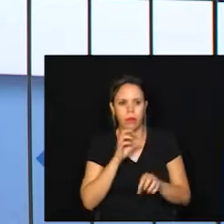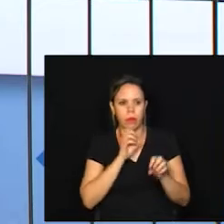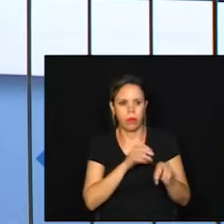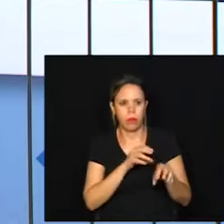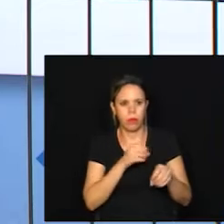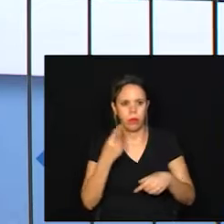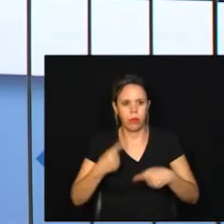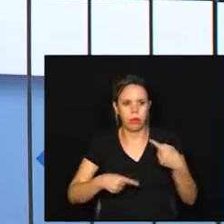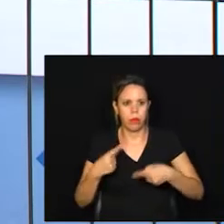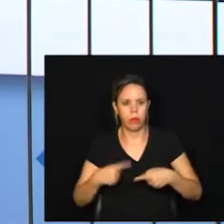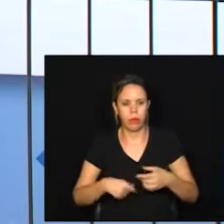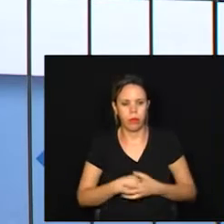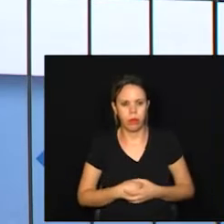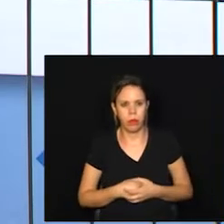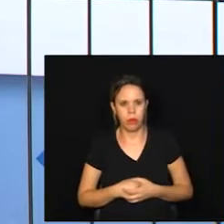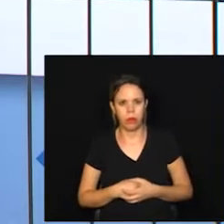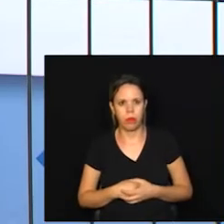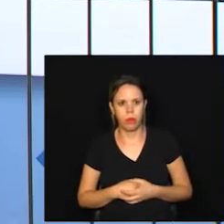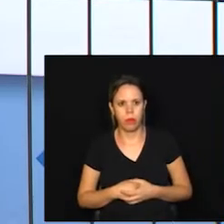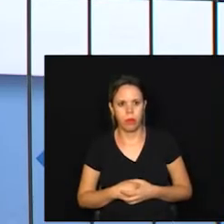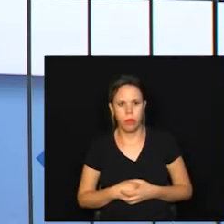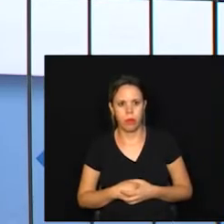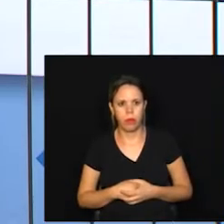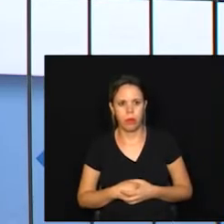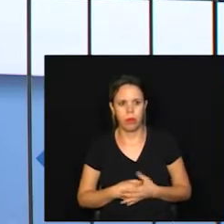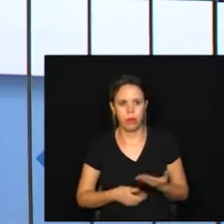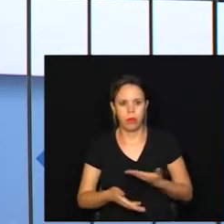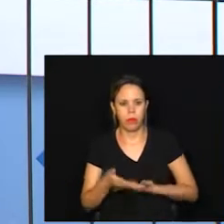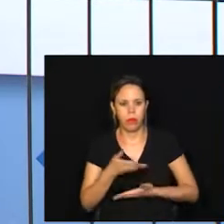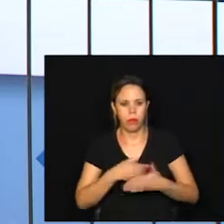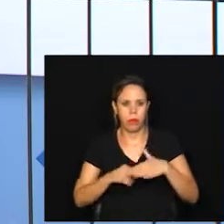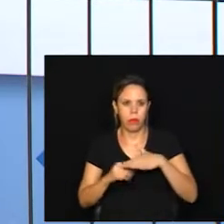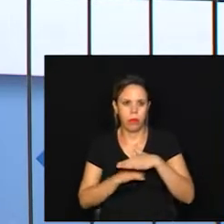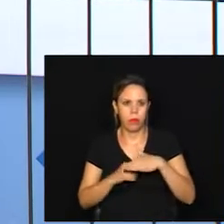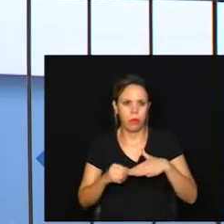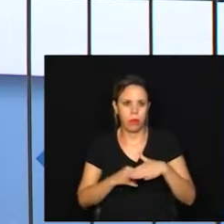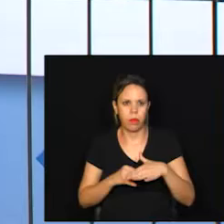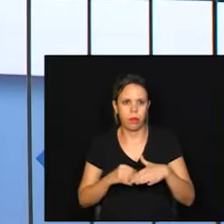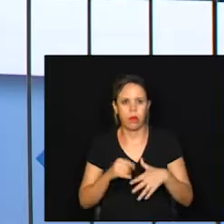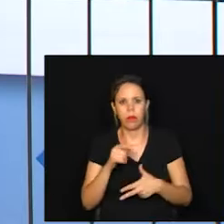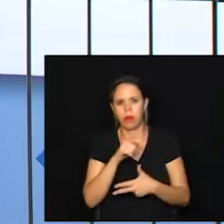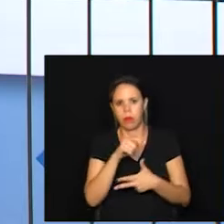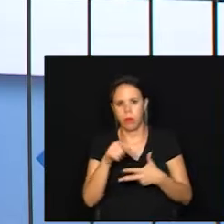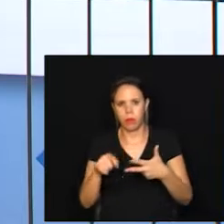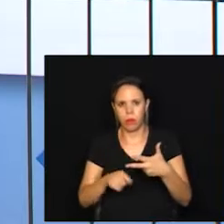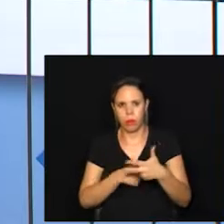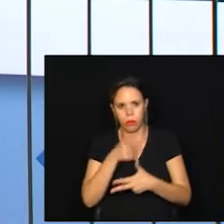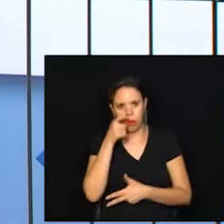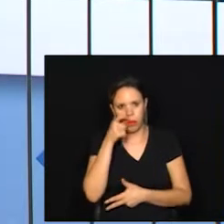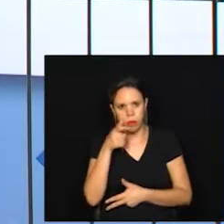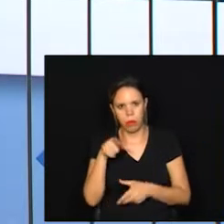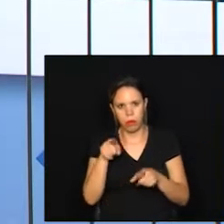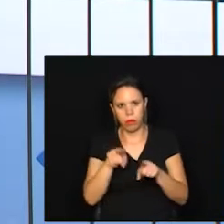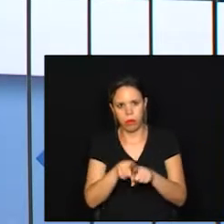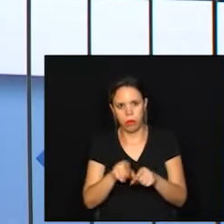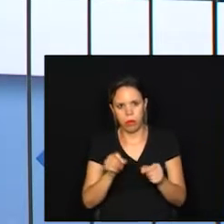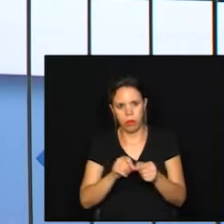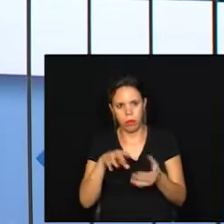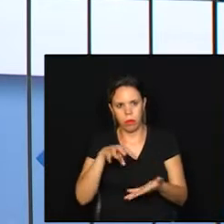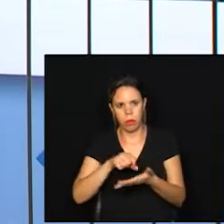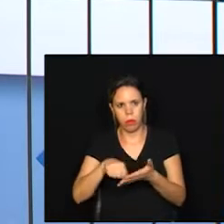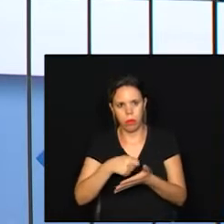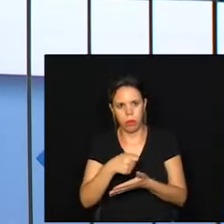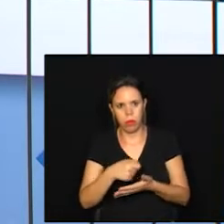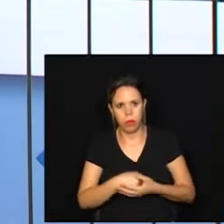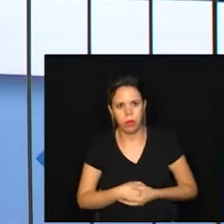educação política e também a relação institucional entre os poderes. Acompanhe que você também pode fazer a sua